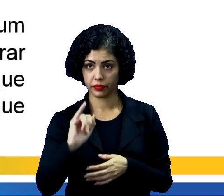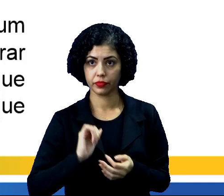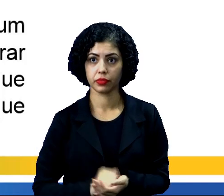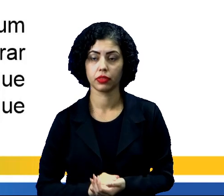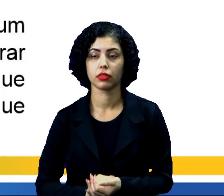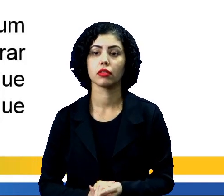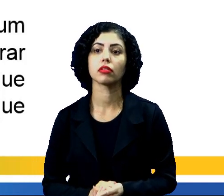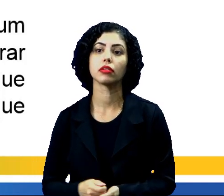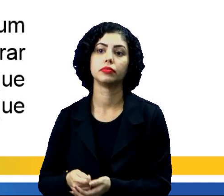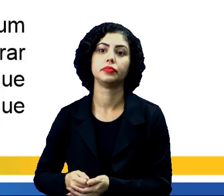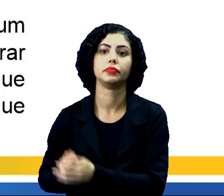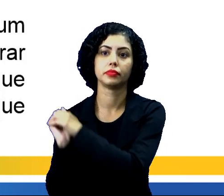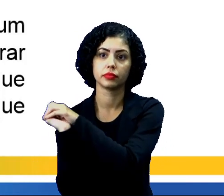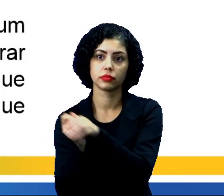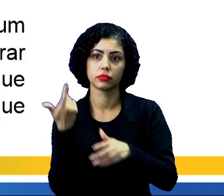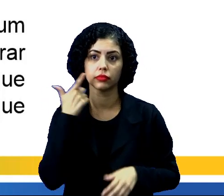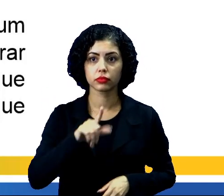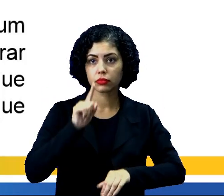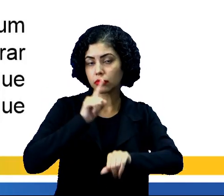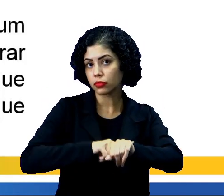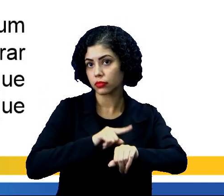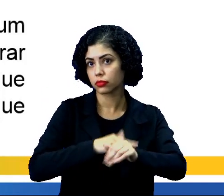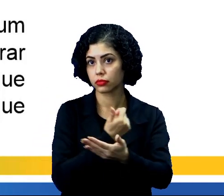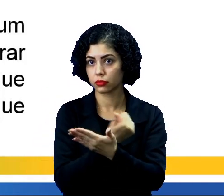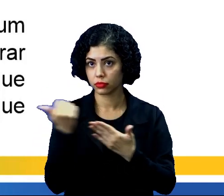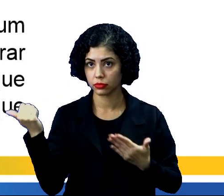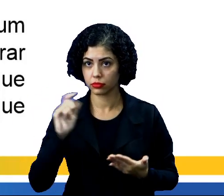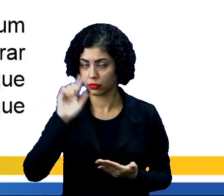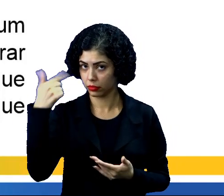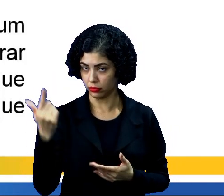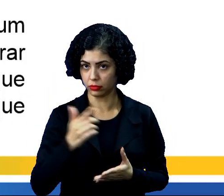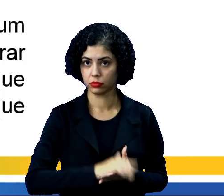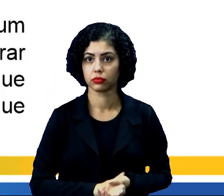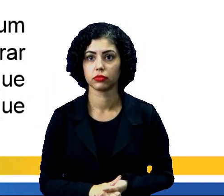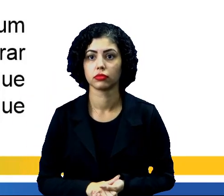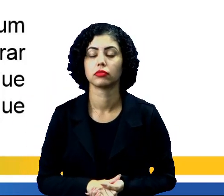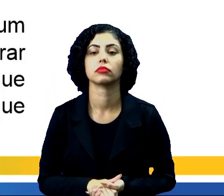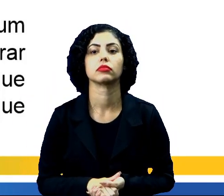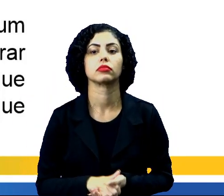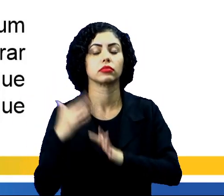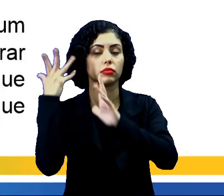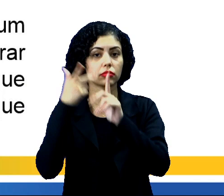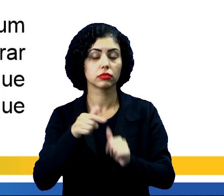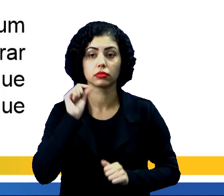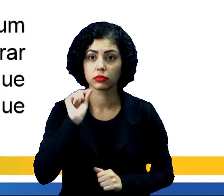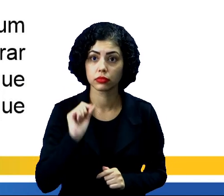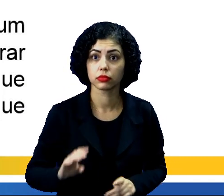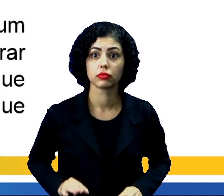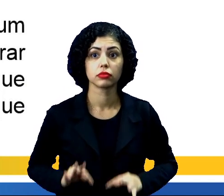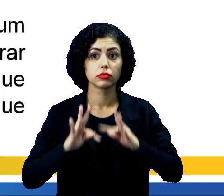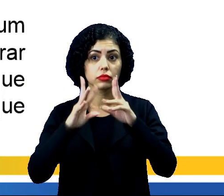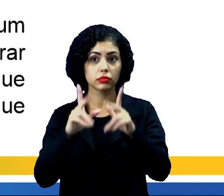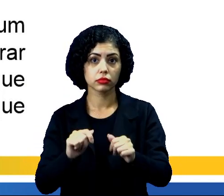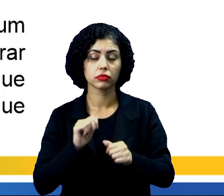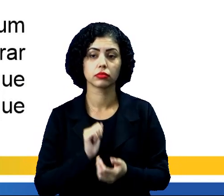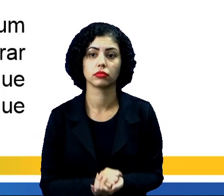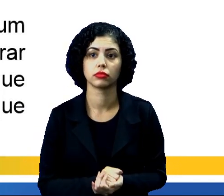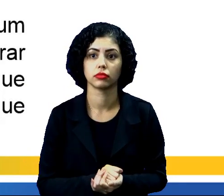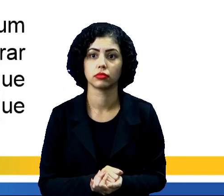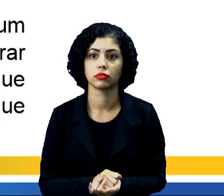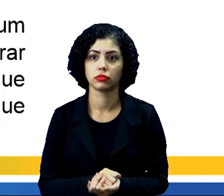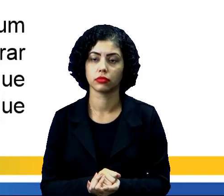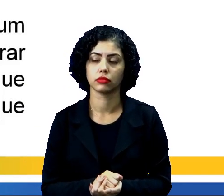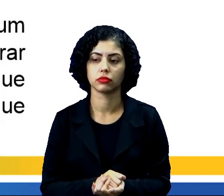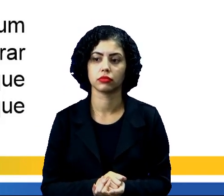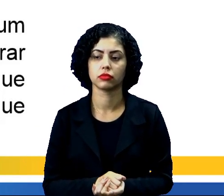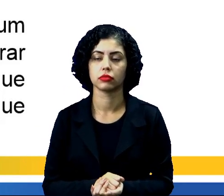ideia é que com a atacada se ganhe tempo para outras ações. Aí é importante relembrar aqui a definição